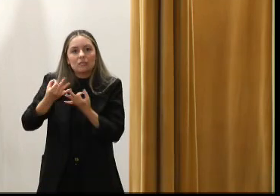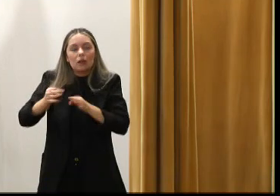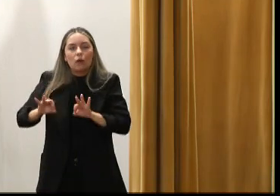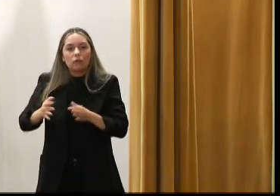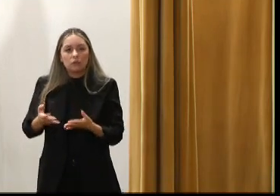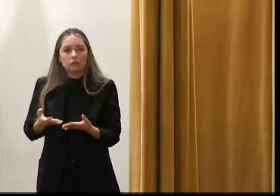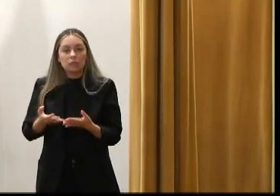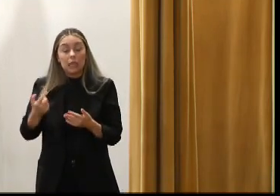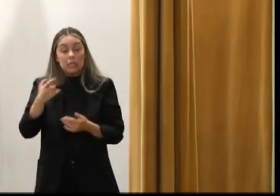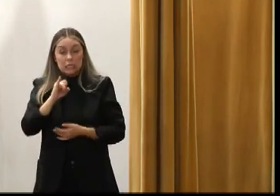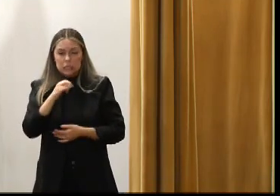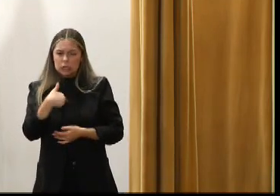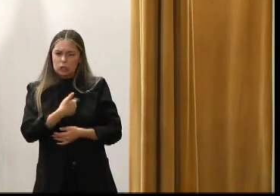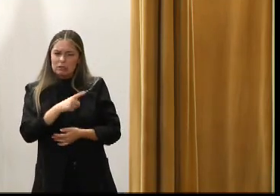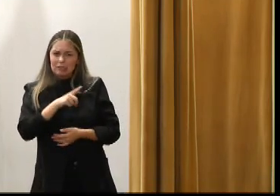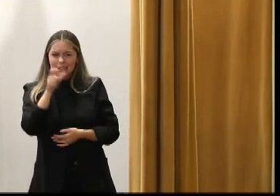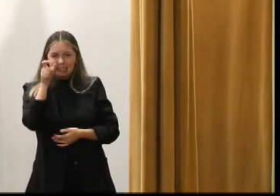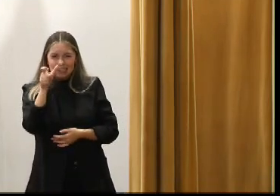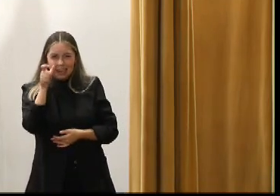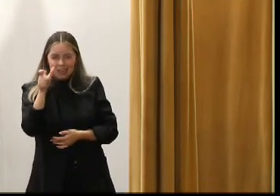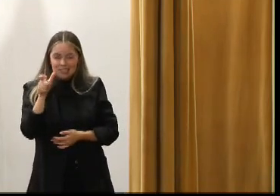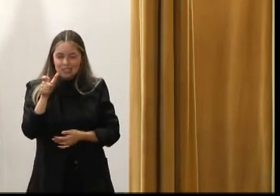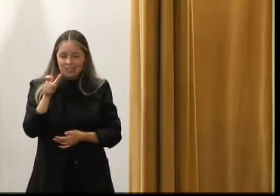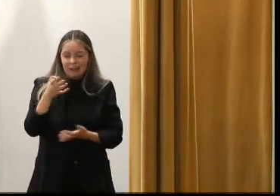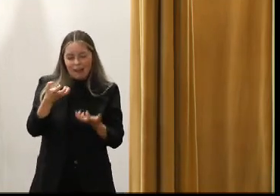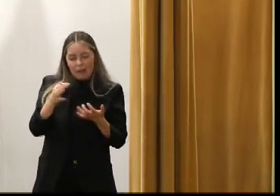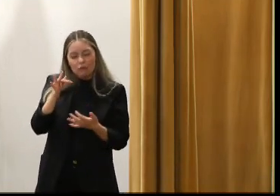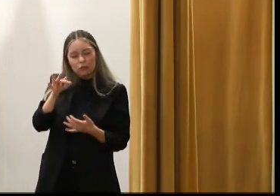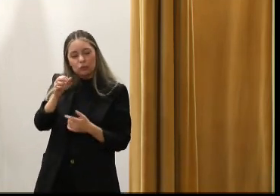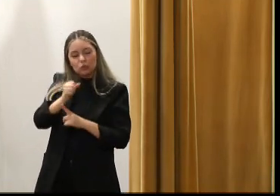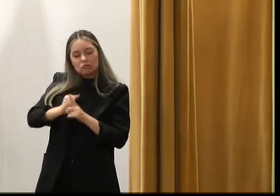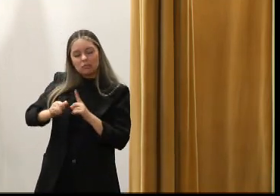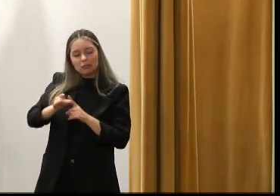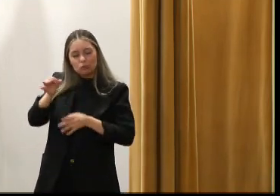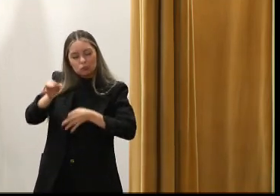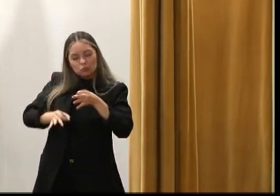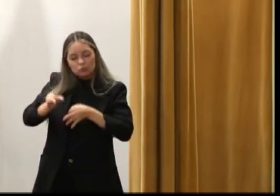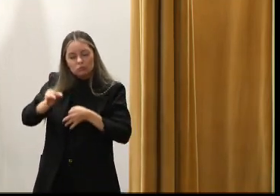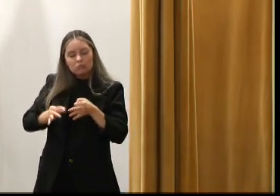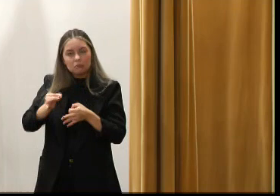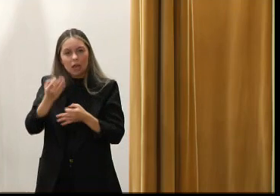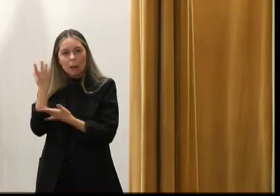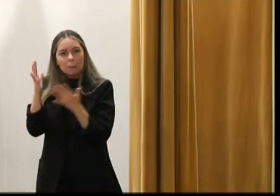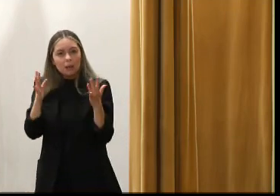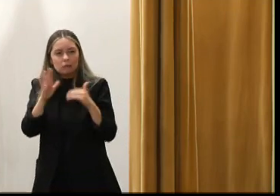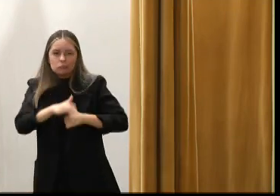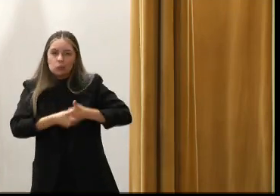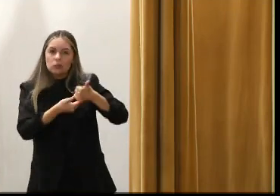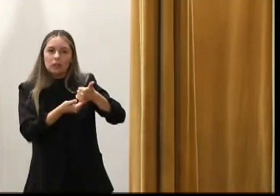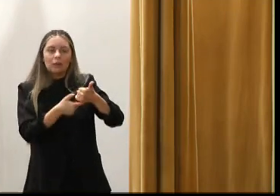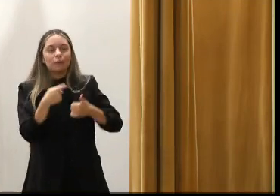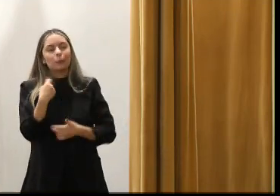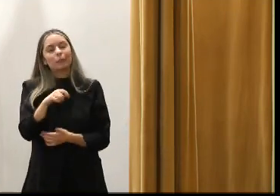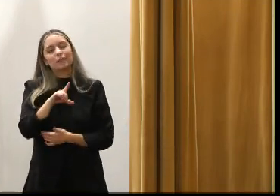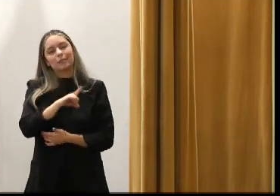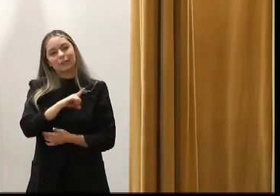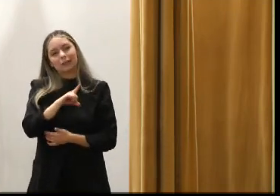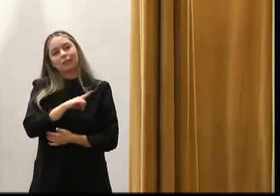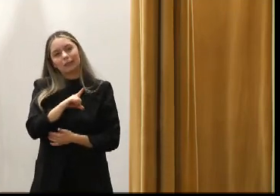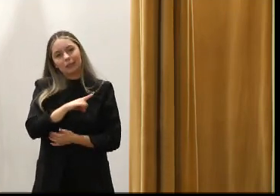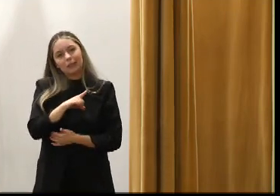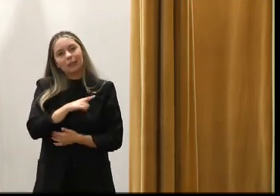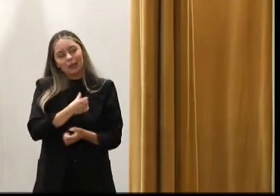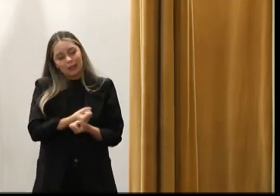interesse em ter uma sociedade mais justa, um ambiente mais sustentável, a gente tem que se preocupar